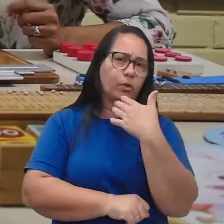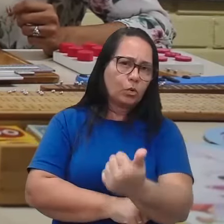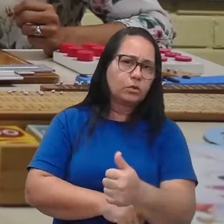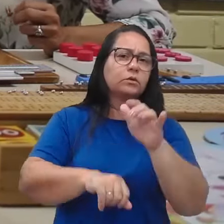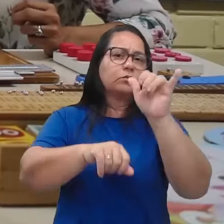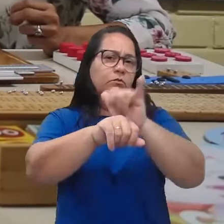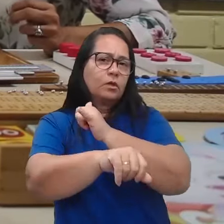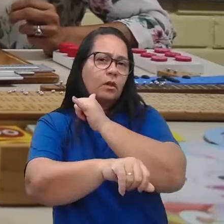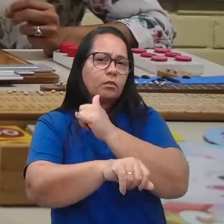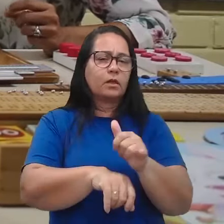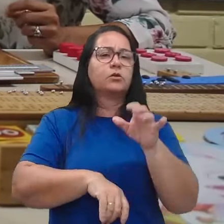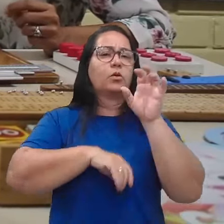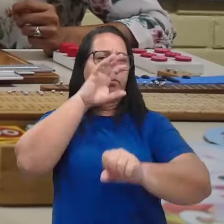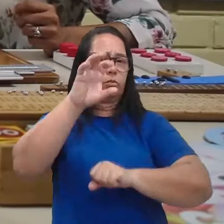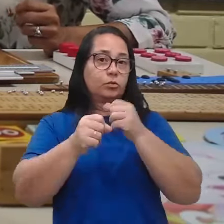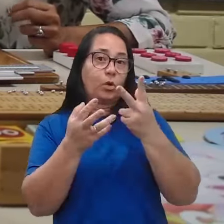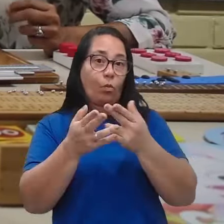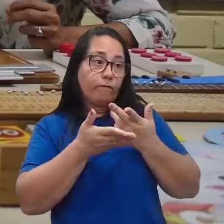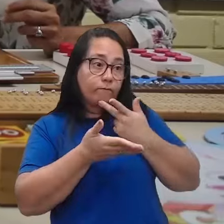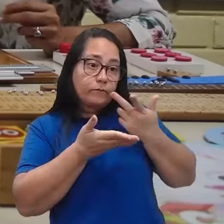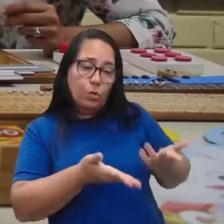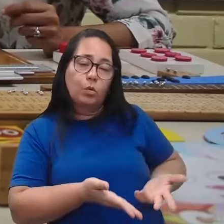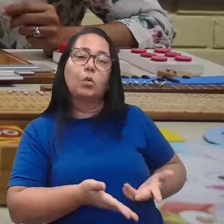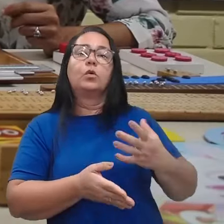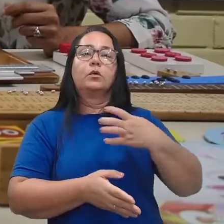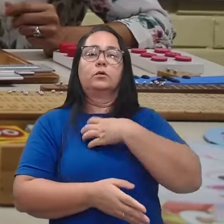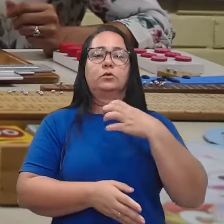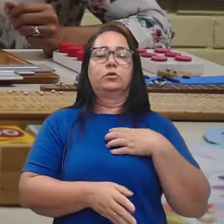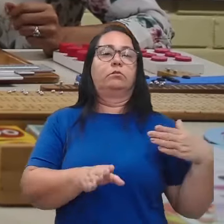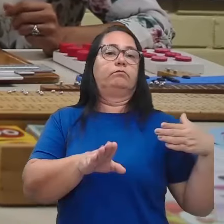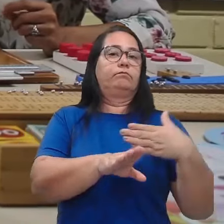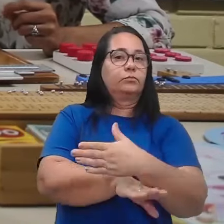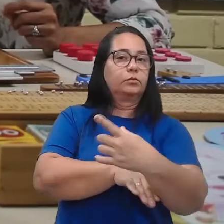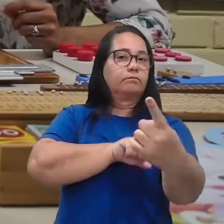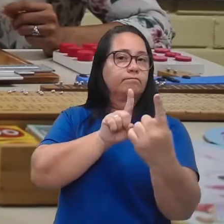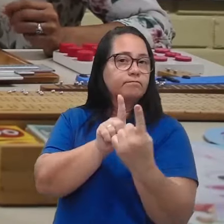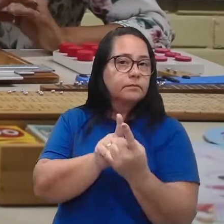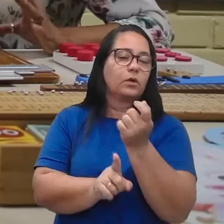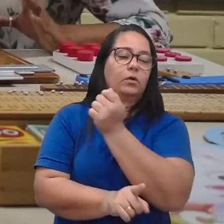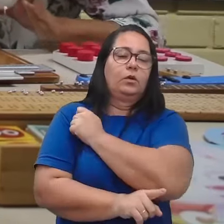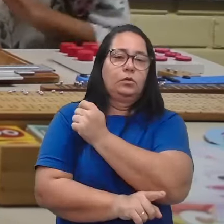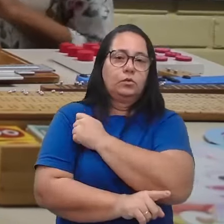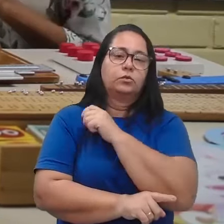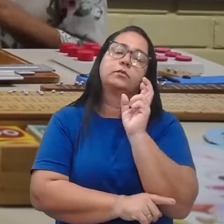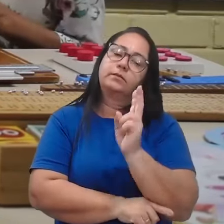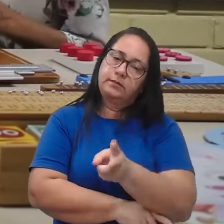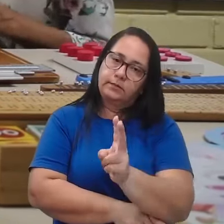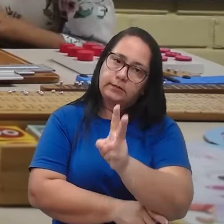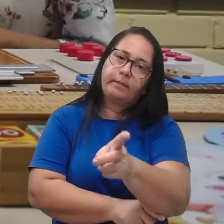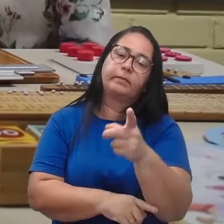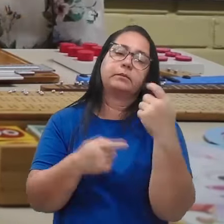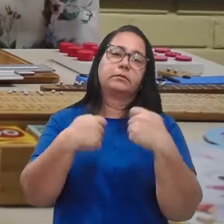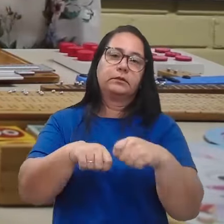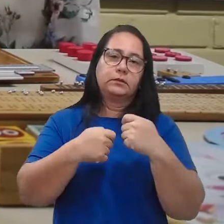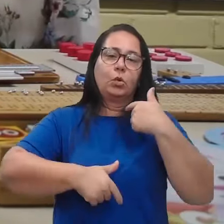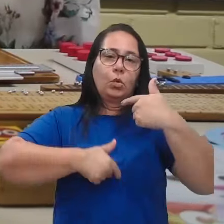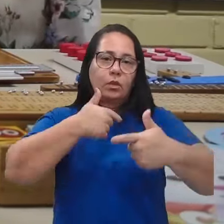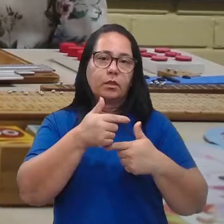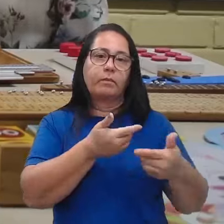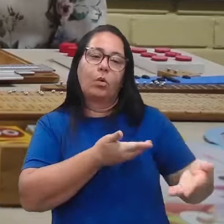estratégias, como você mesmo estava dizendo, e maneiras de chegar até o estudante, né? Isso, isso. Sempre tem que ser um trabalho em